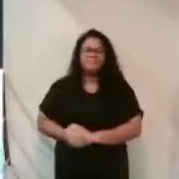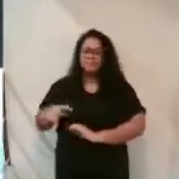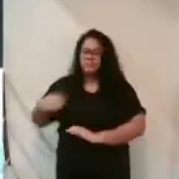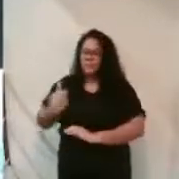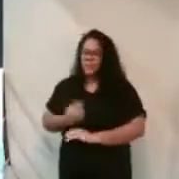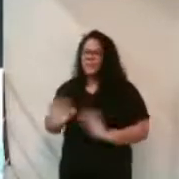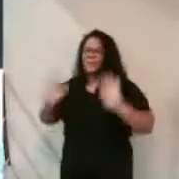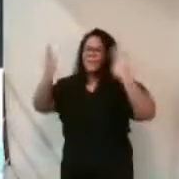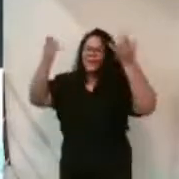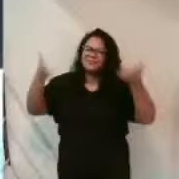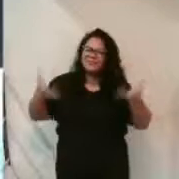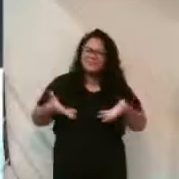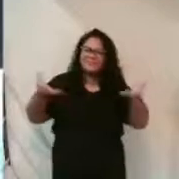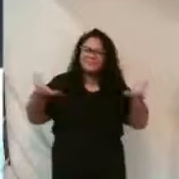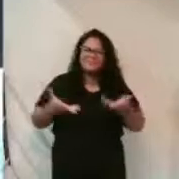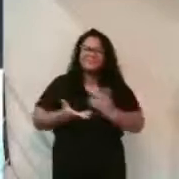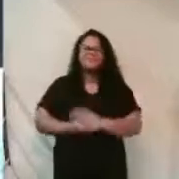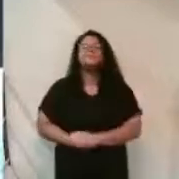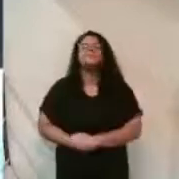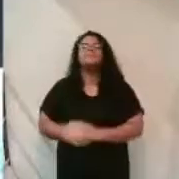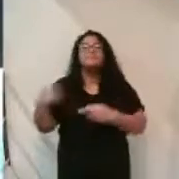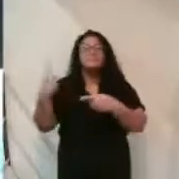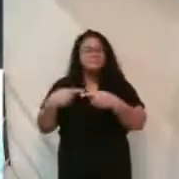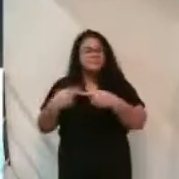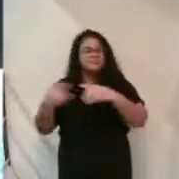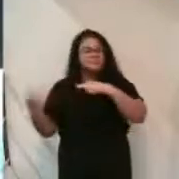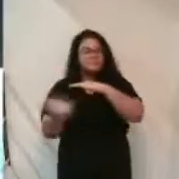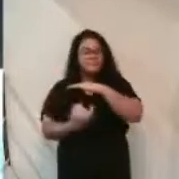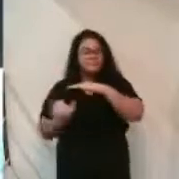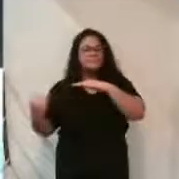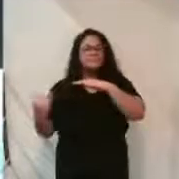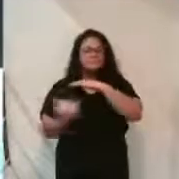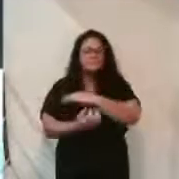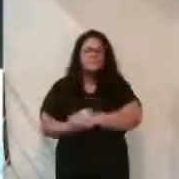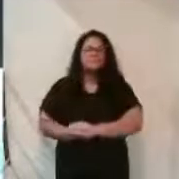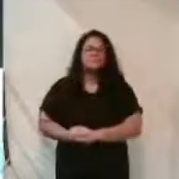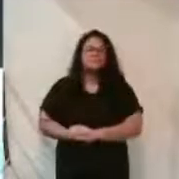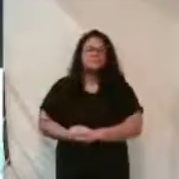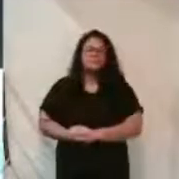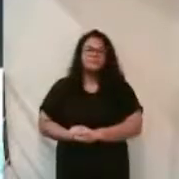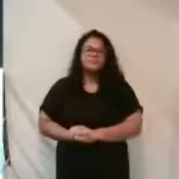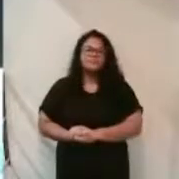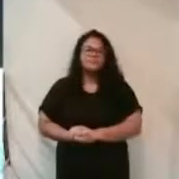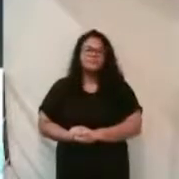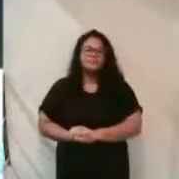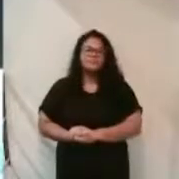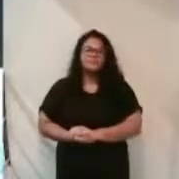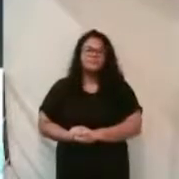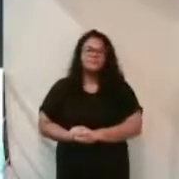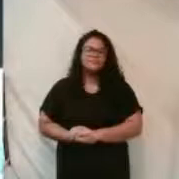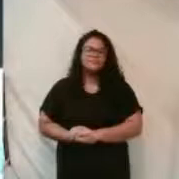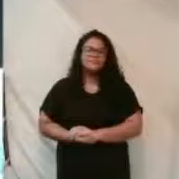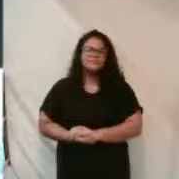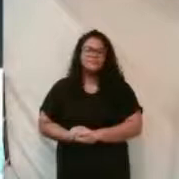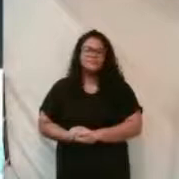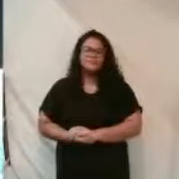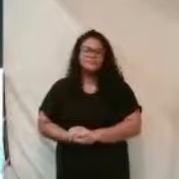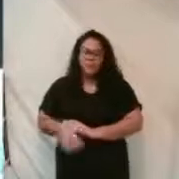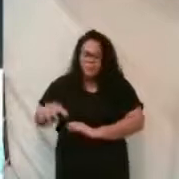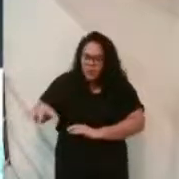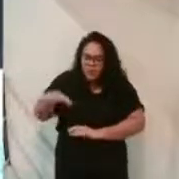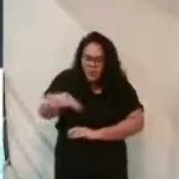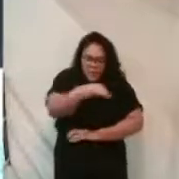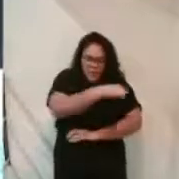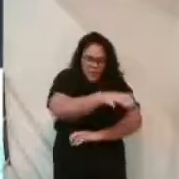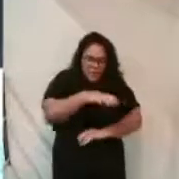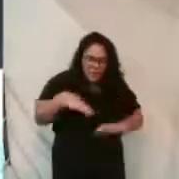Existe uma... as instituições, né, isso foi uma combinação muito feliz, né, de todas essas